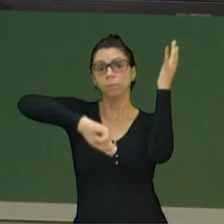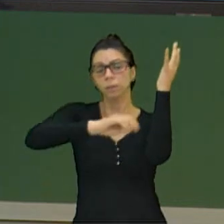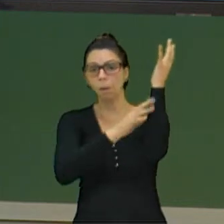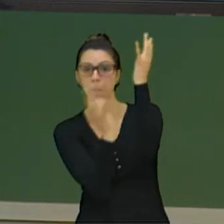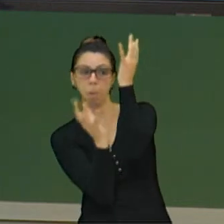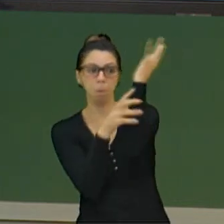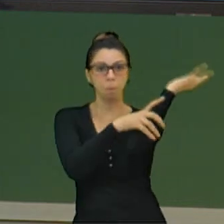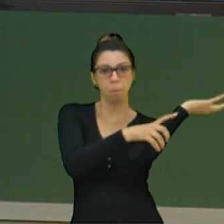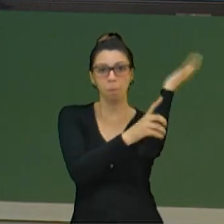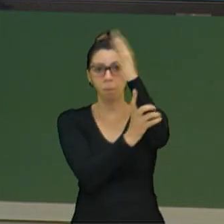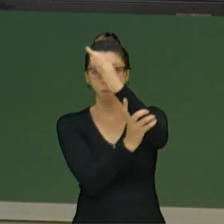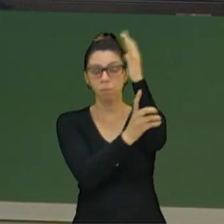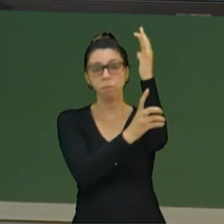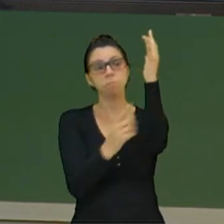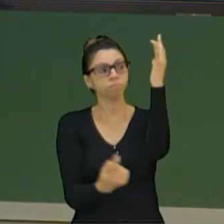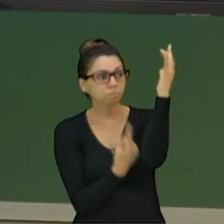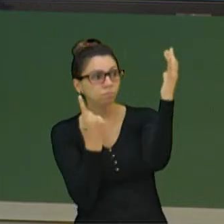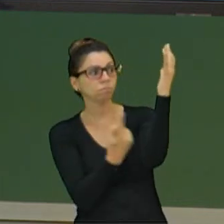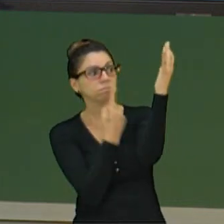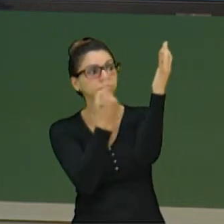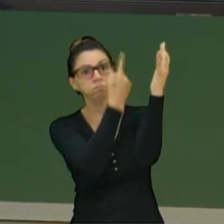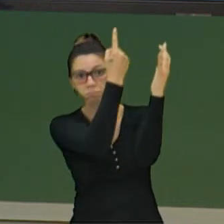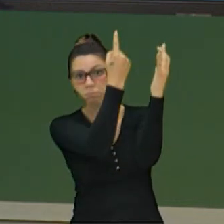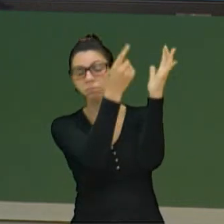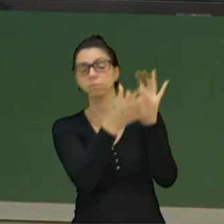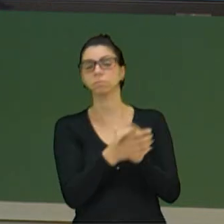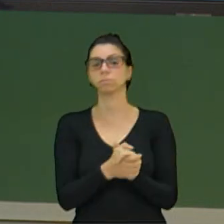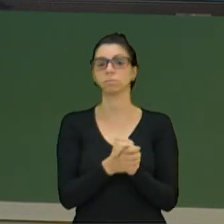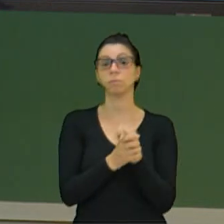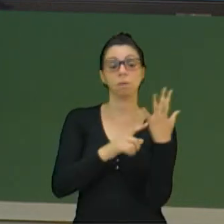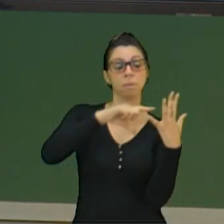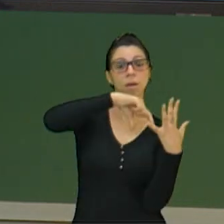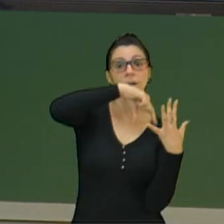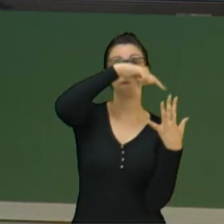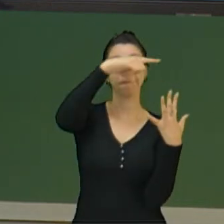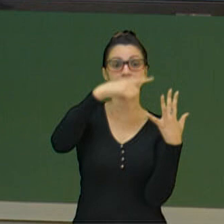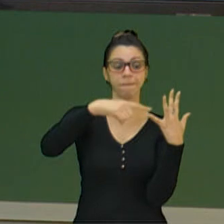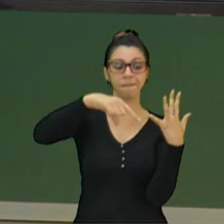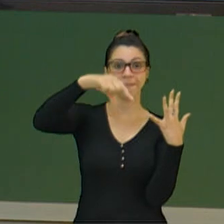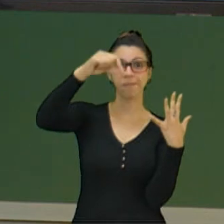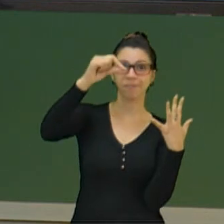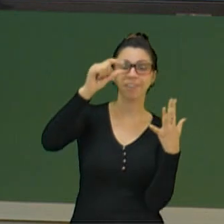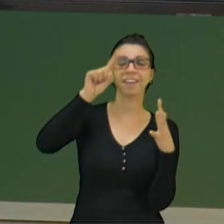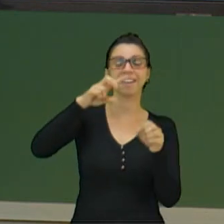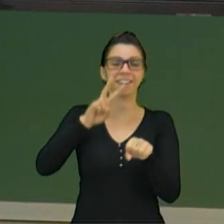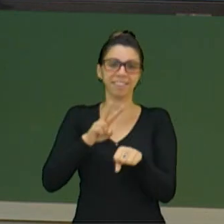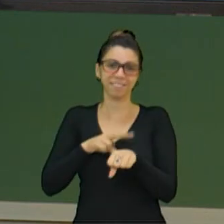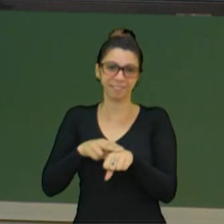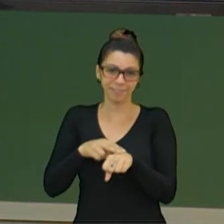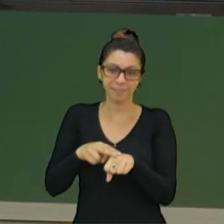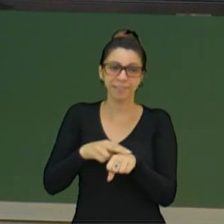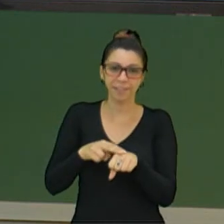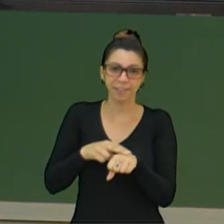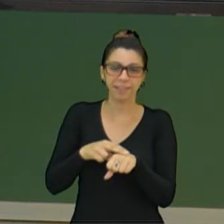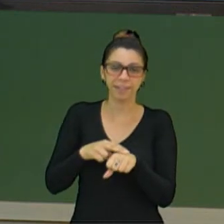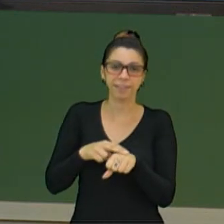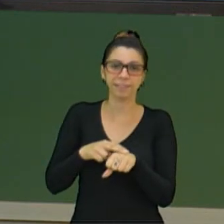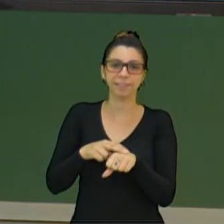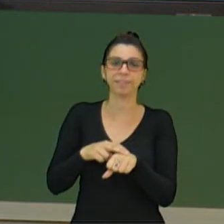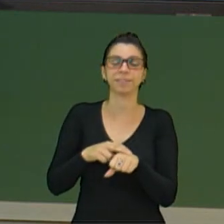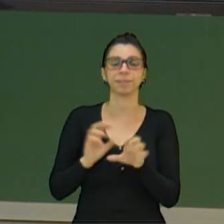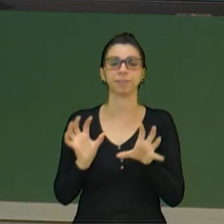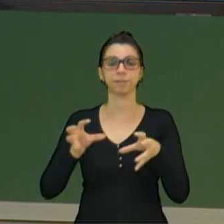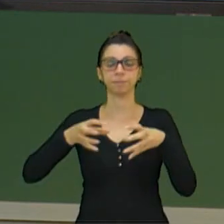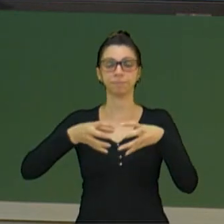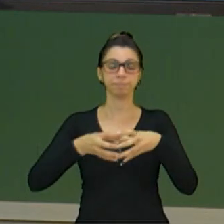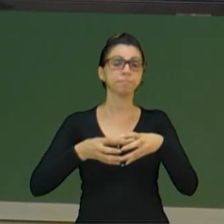para a árvore, que geralmente cresce bastante. E as folhas, que vão ser verdinhas. Em alguns casos, como a gente viu ali nos